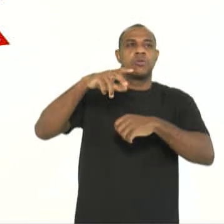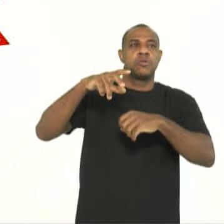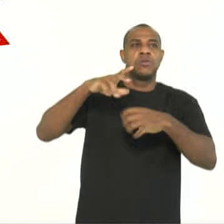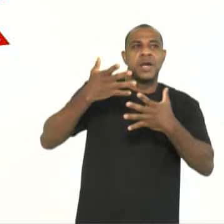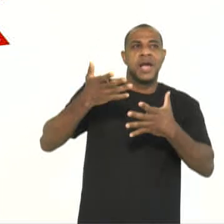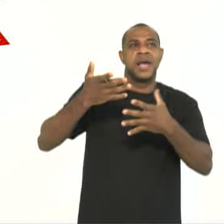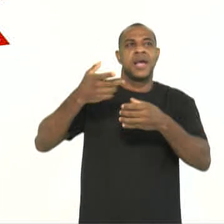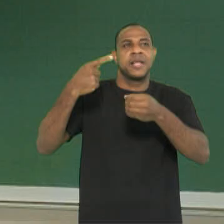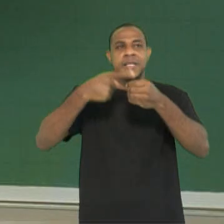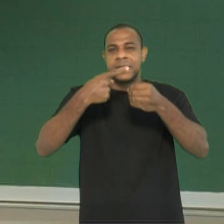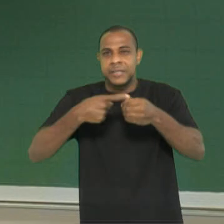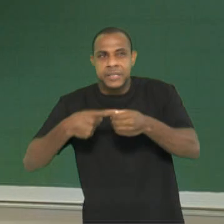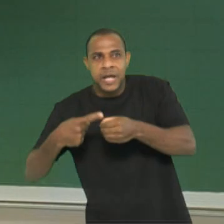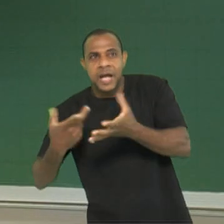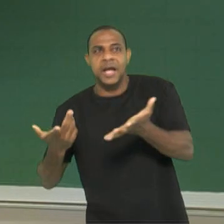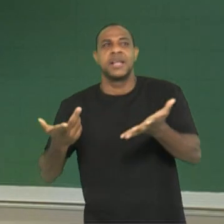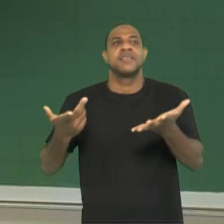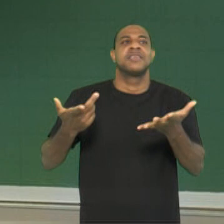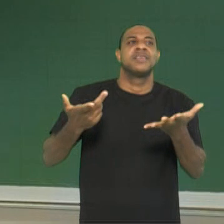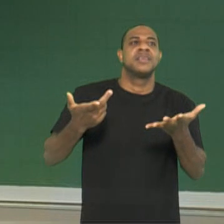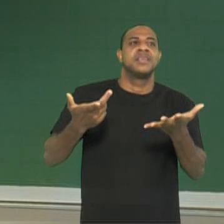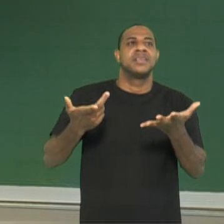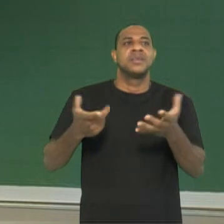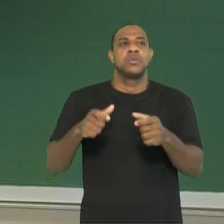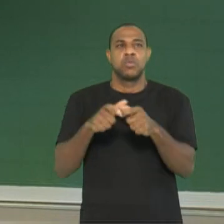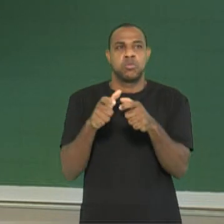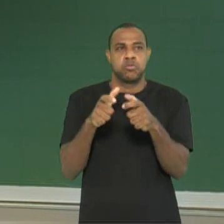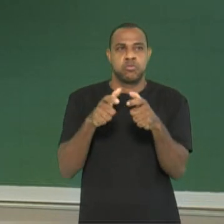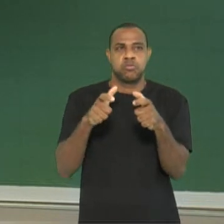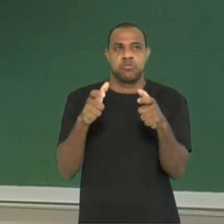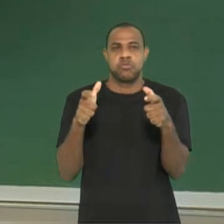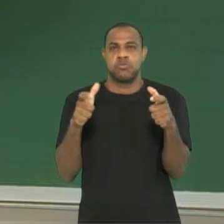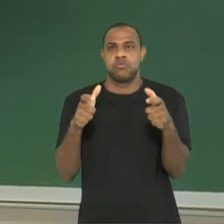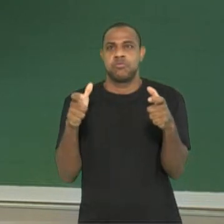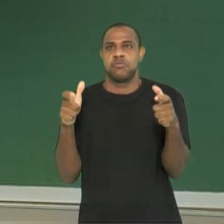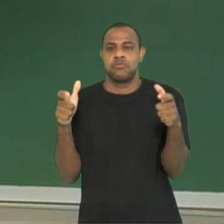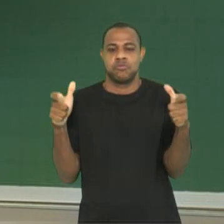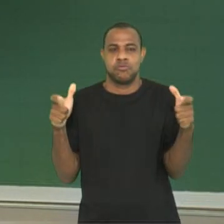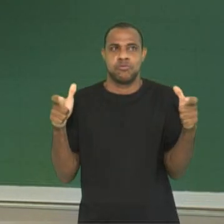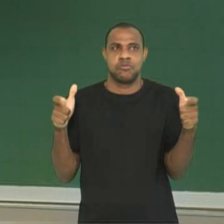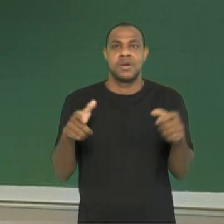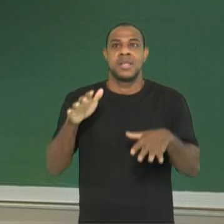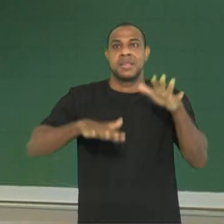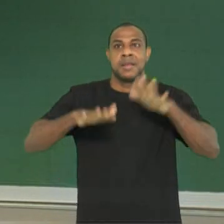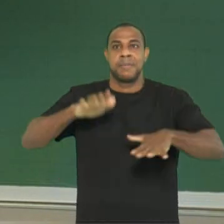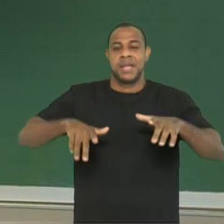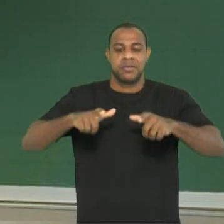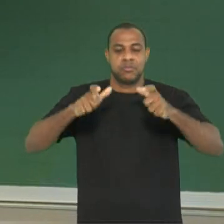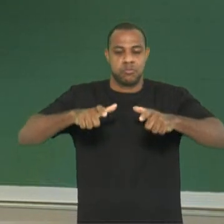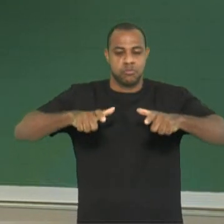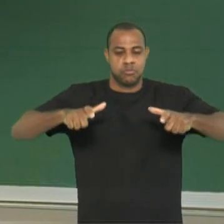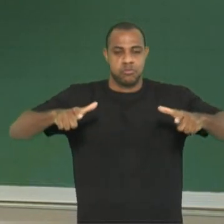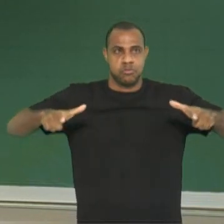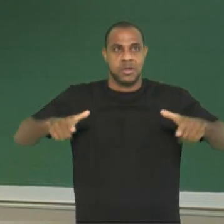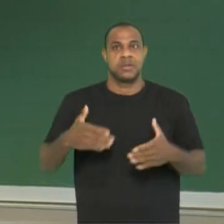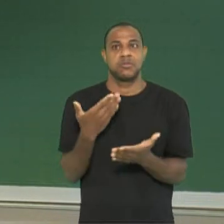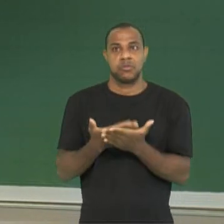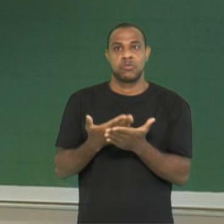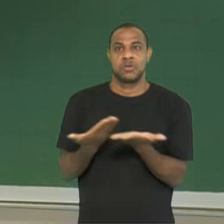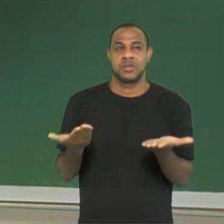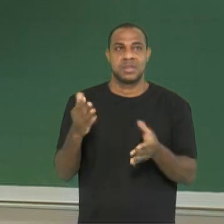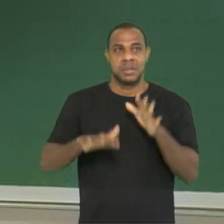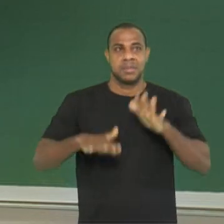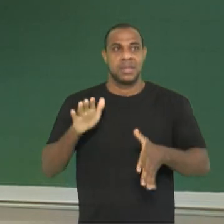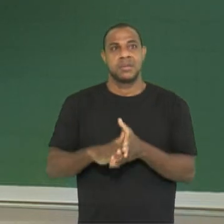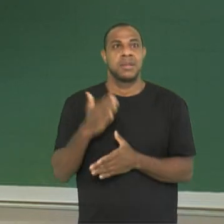como sendo bastante local, nós temos um aumento da escala geográfica, de acordo com a área de estudo, que, se você